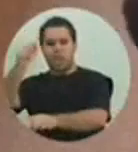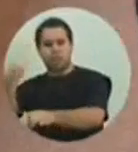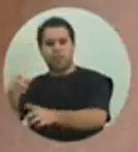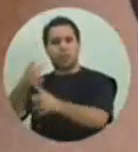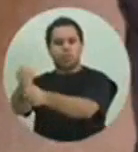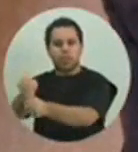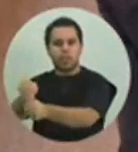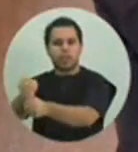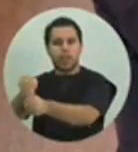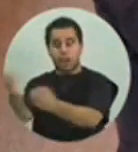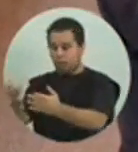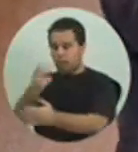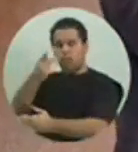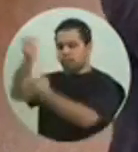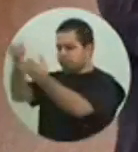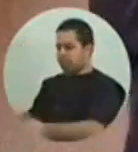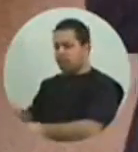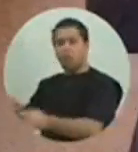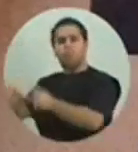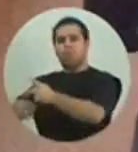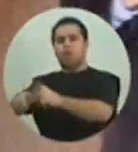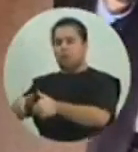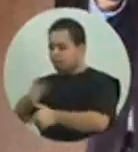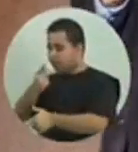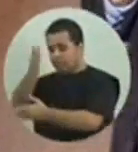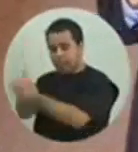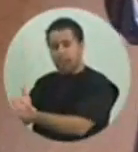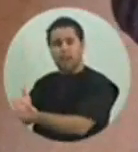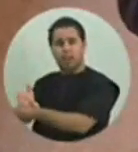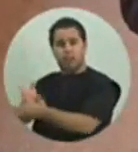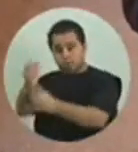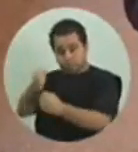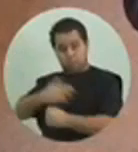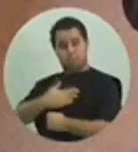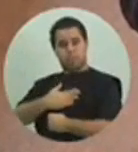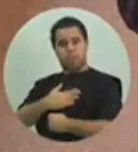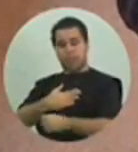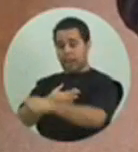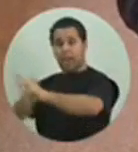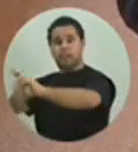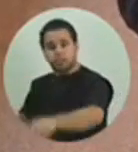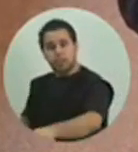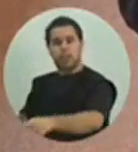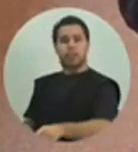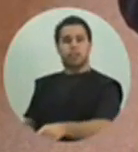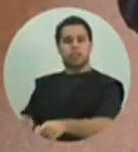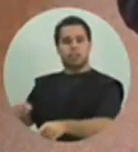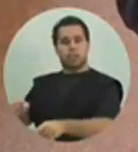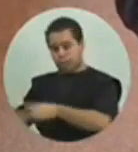em instituições. Confia em mim, eu sou o teu Deus.